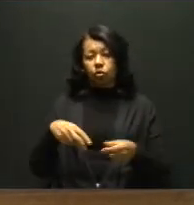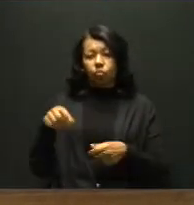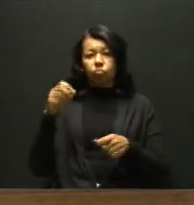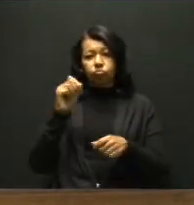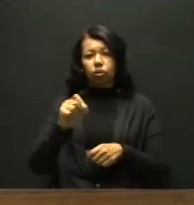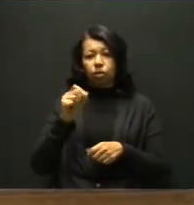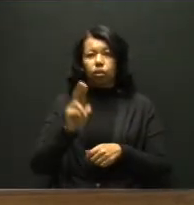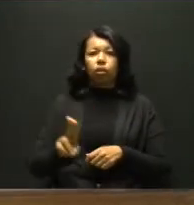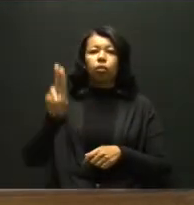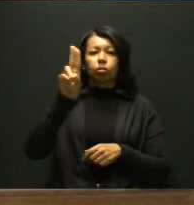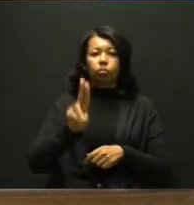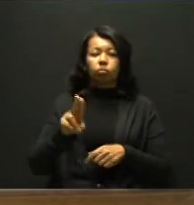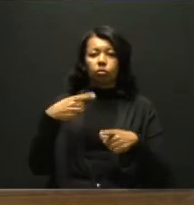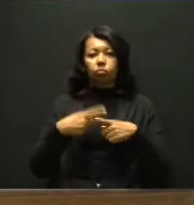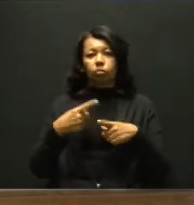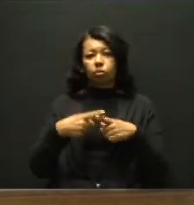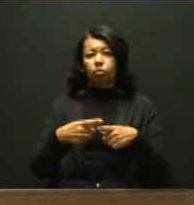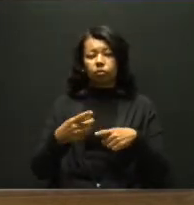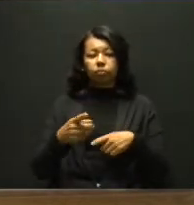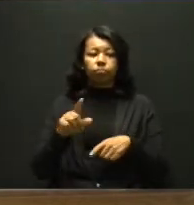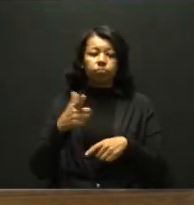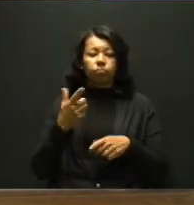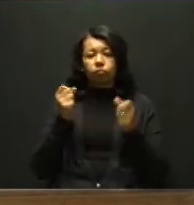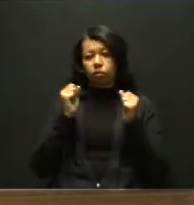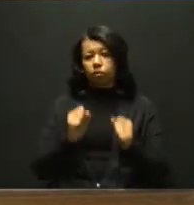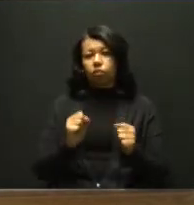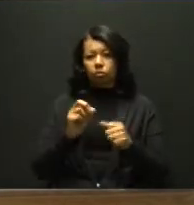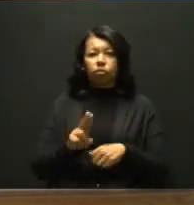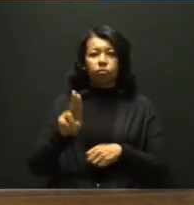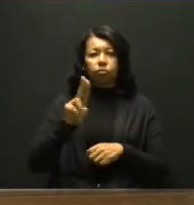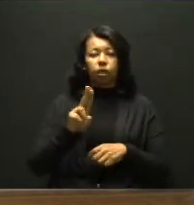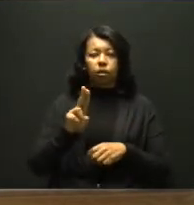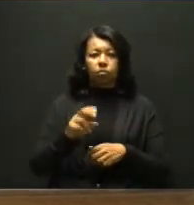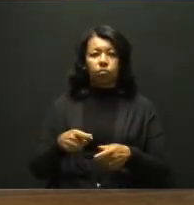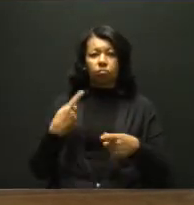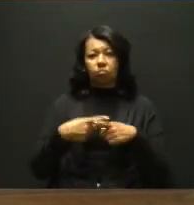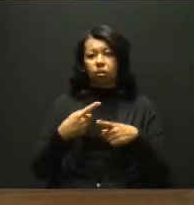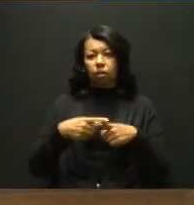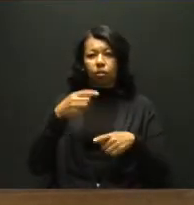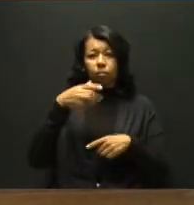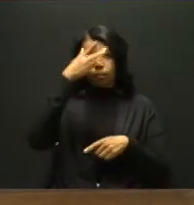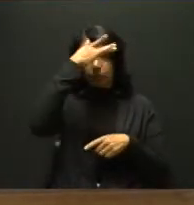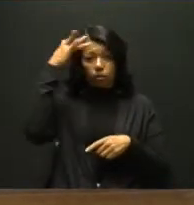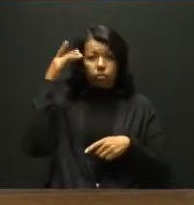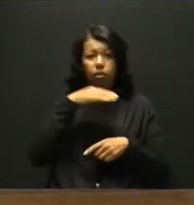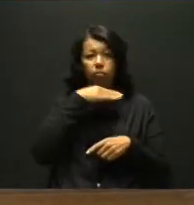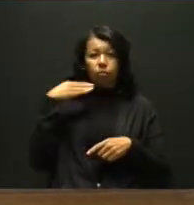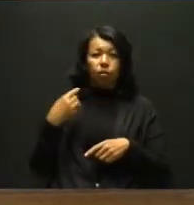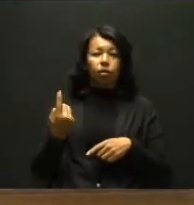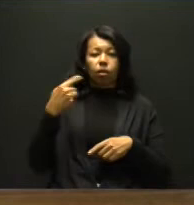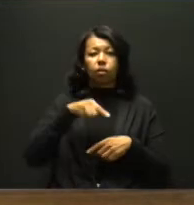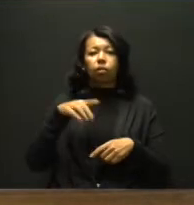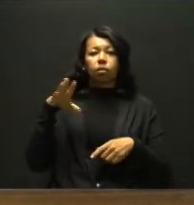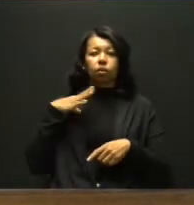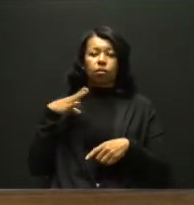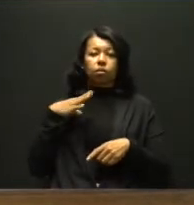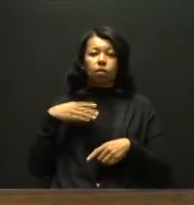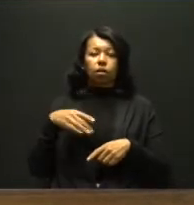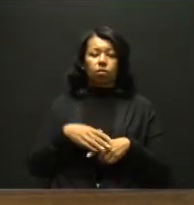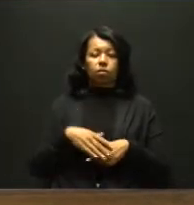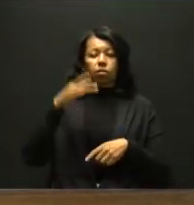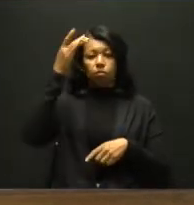não dá para tratar bandido como explorador de serviço porque eles matam pessoas em nosso município quantas pessoas foram